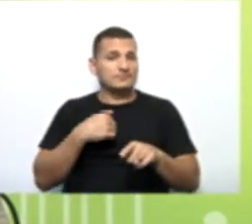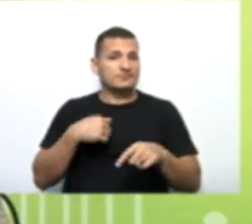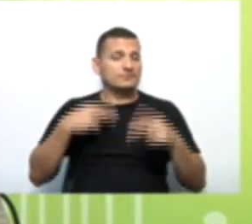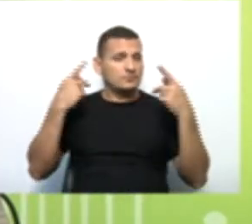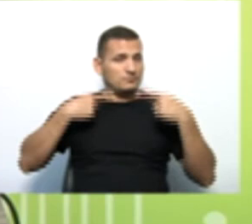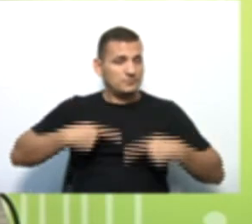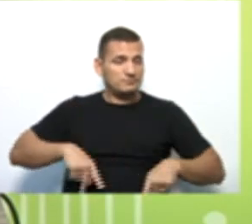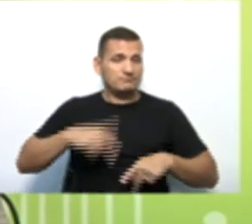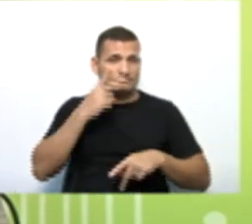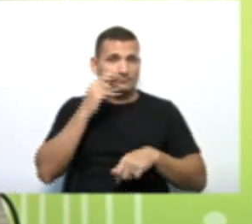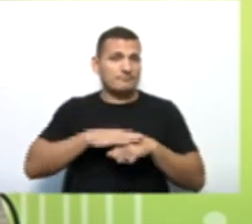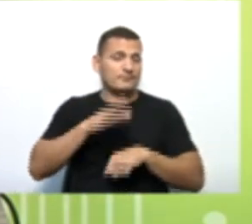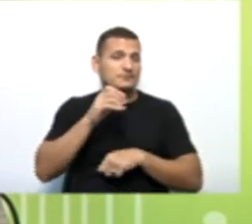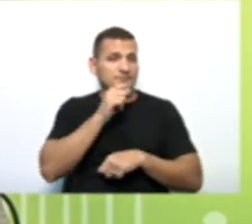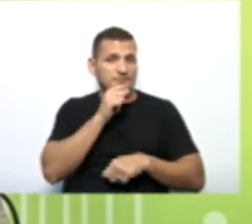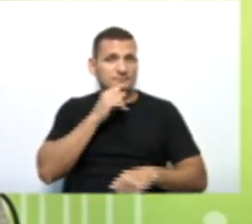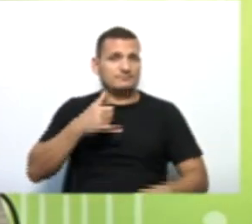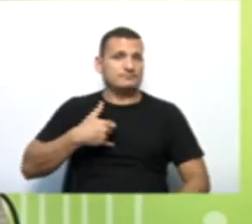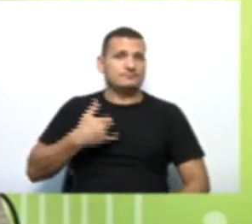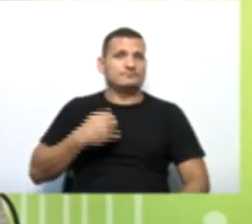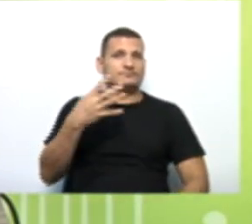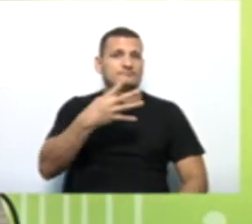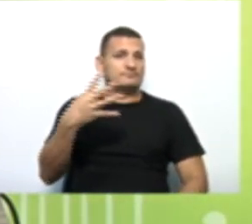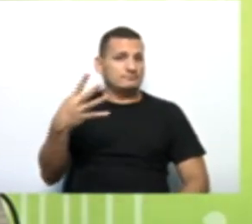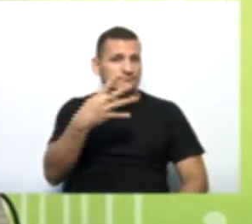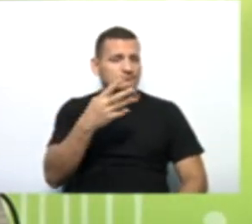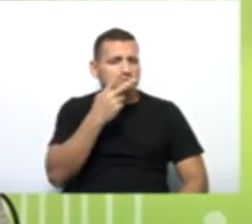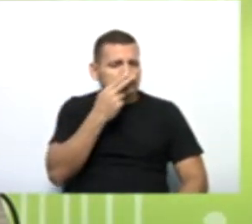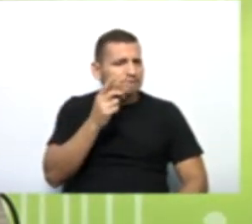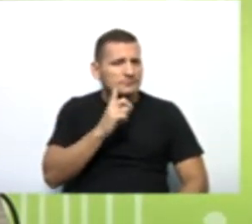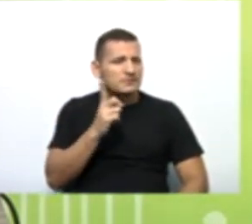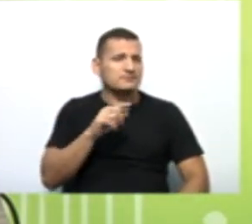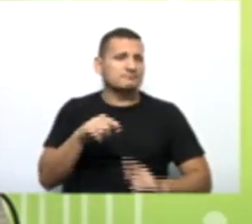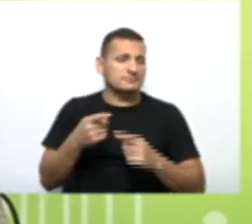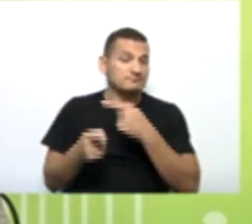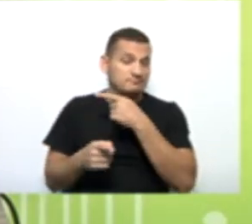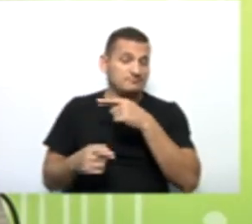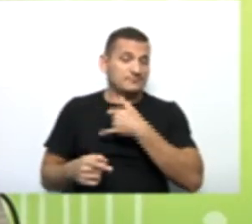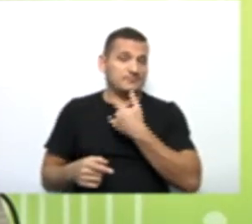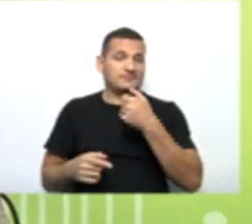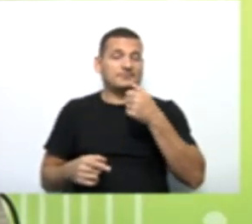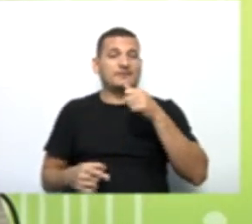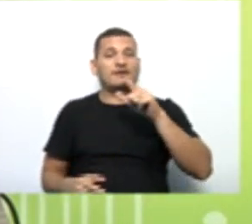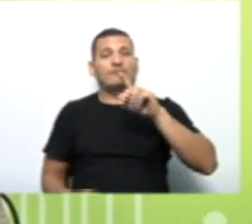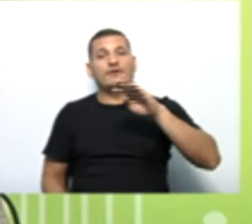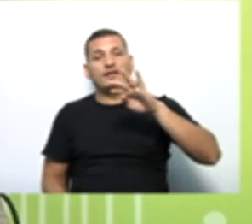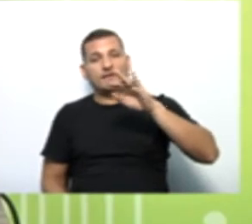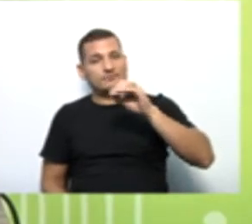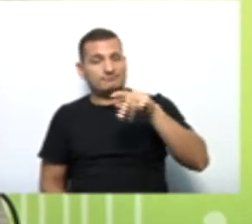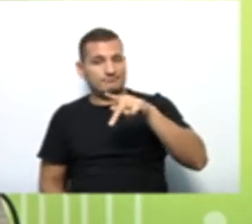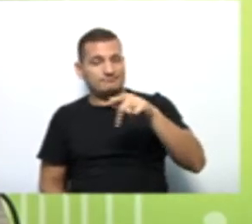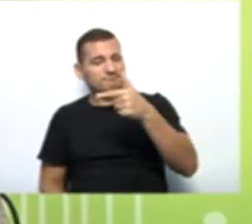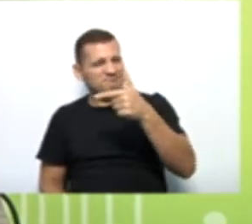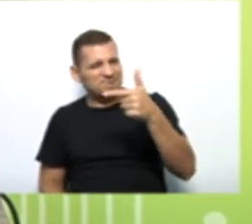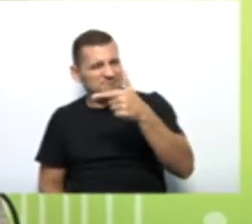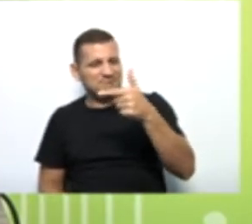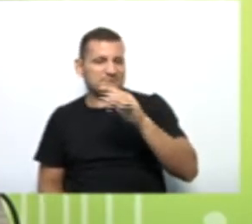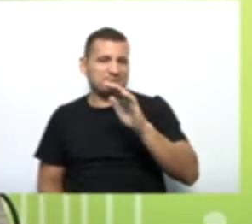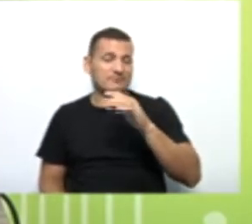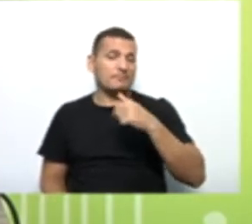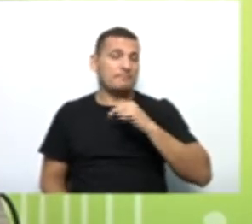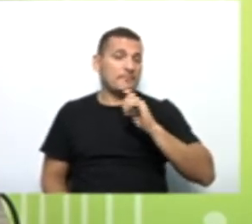humano mais velho daqui, tá? Já estou com os meus 44 anos. Não parece, né? O professor Alberto ali está com seus 20 e poucos anos e tal, tudo mais. Mas olha, desde quando eu